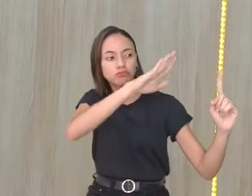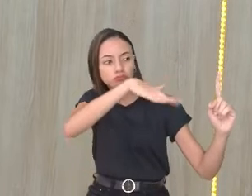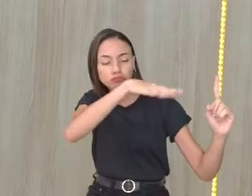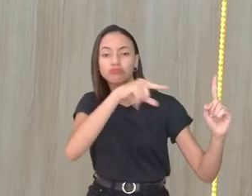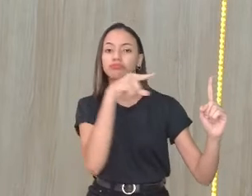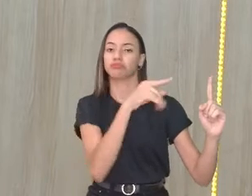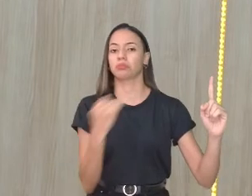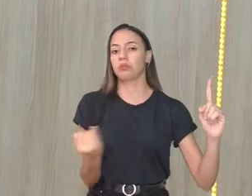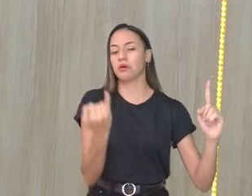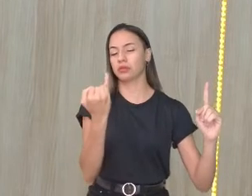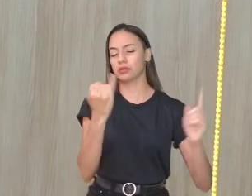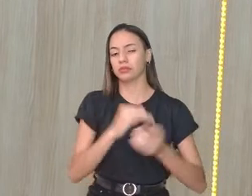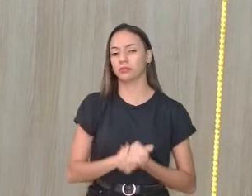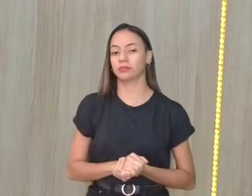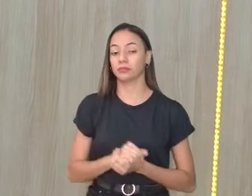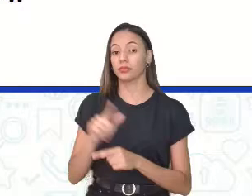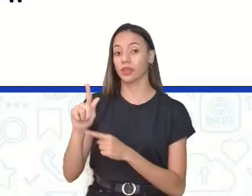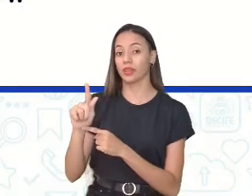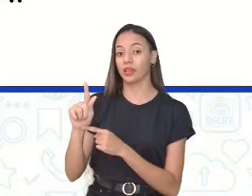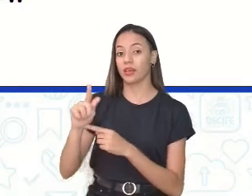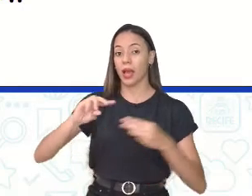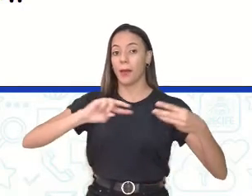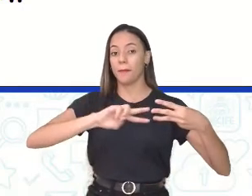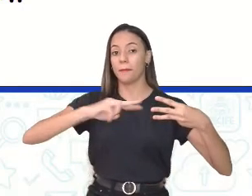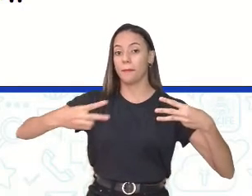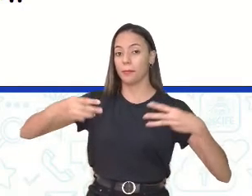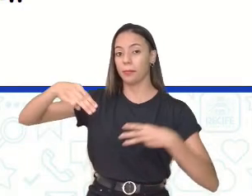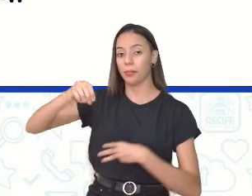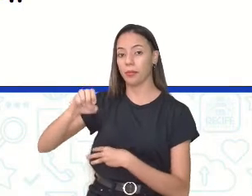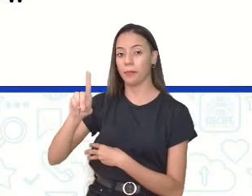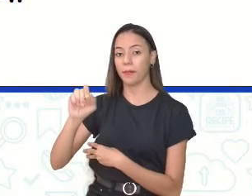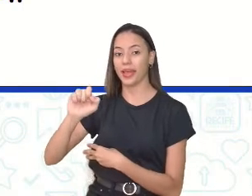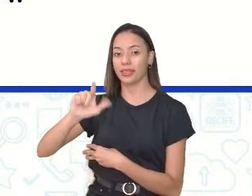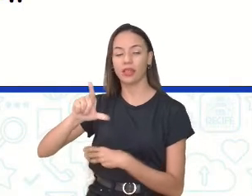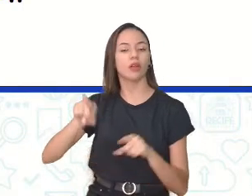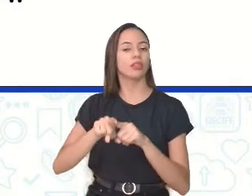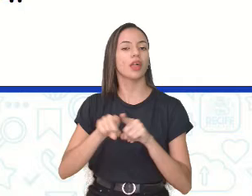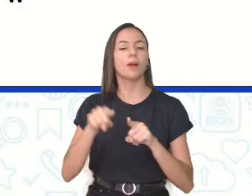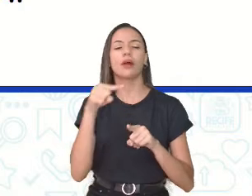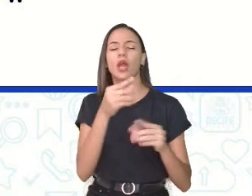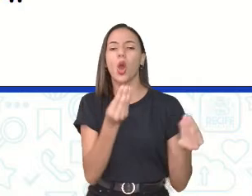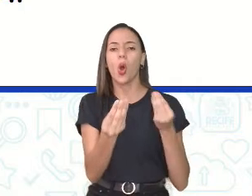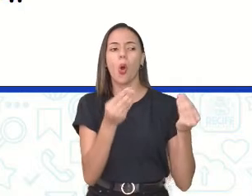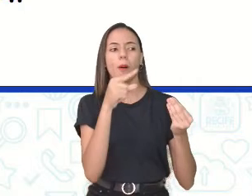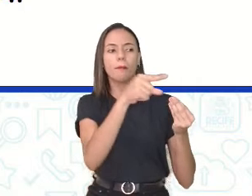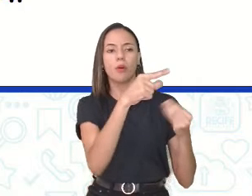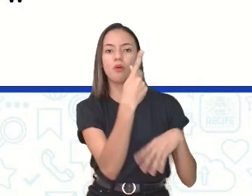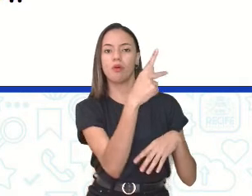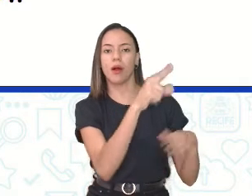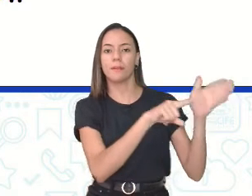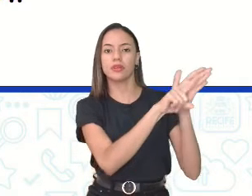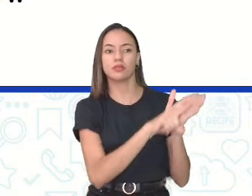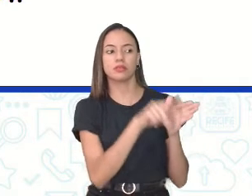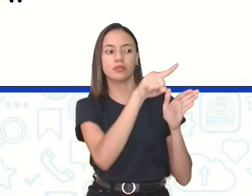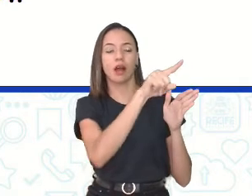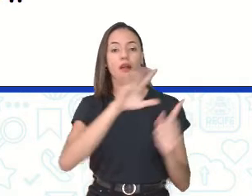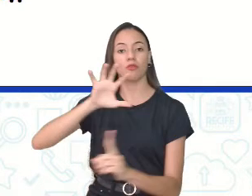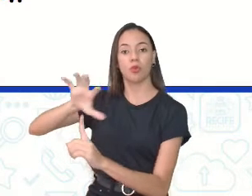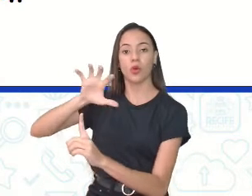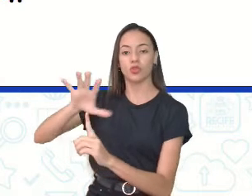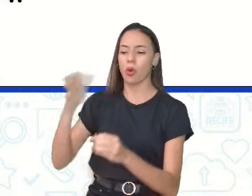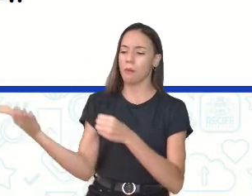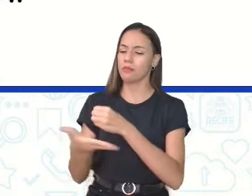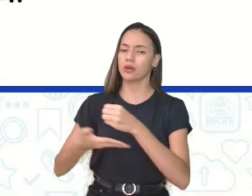Então, além de Gregor Mendel, a gente também viu como foi que suas observações se tornaram a base da genética, né? Então,